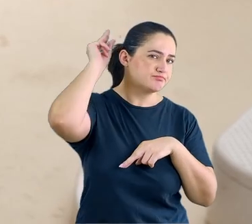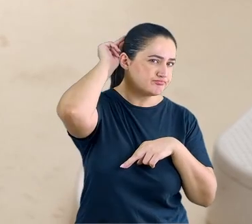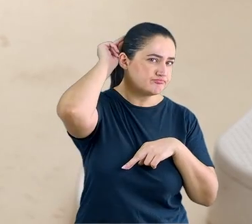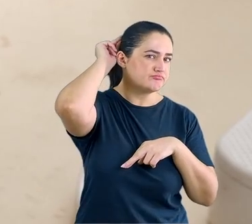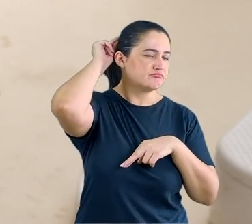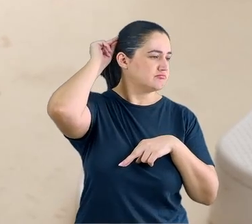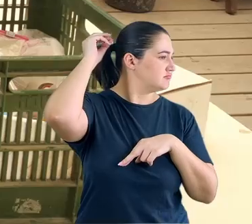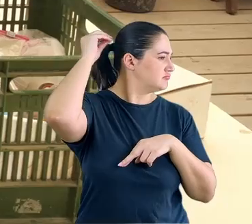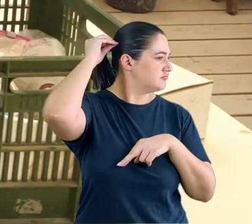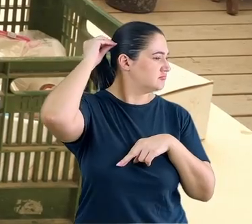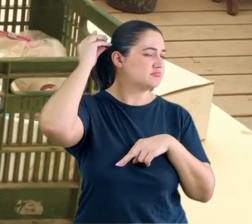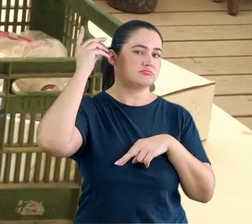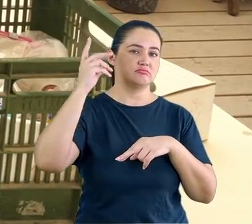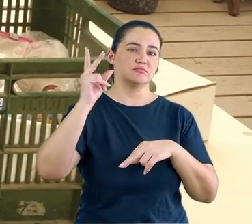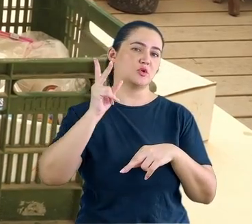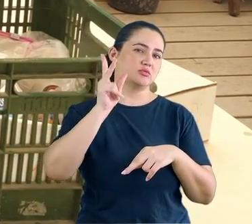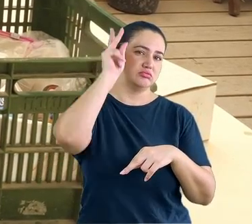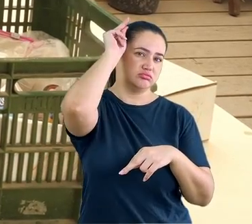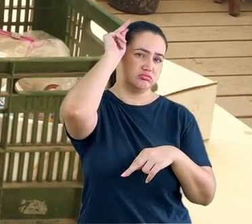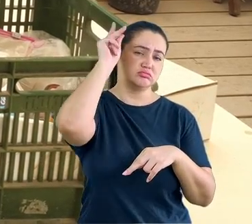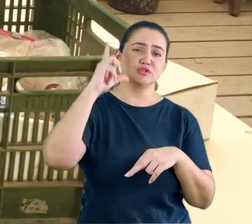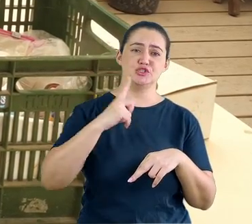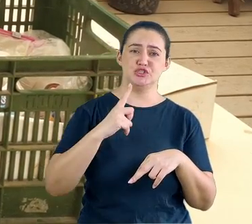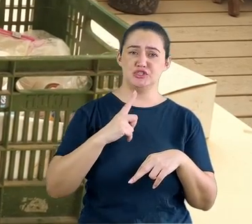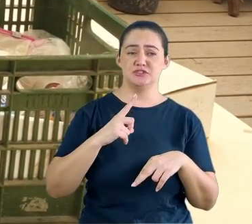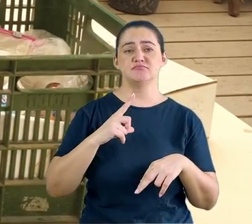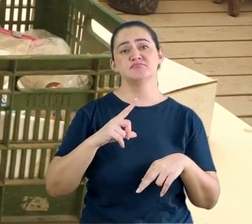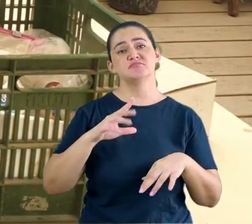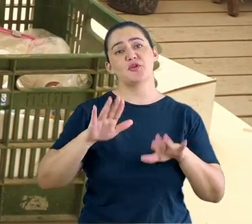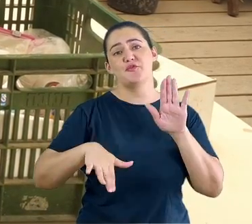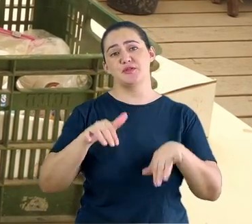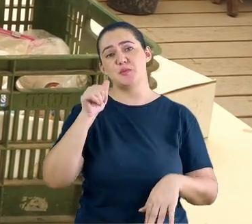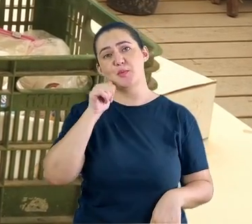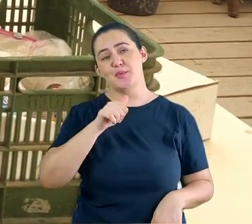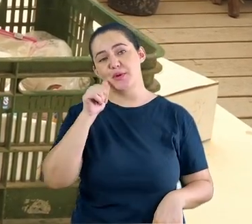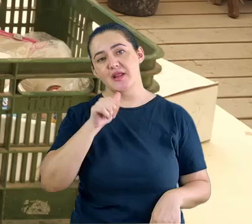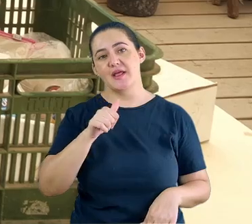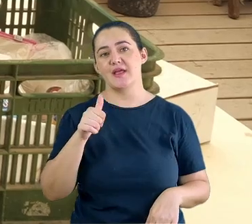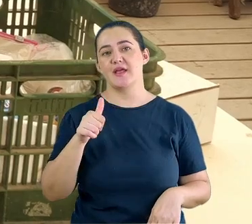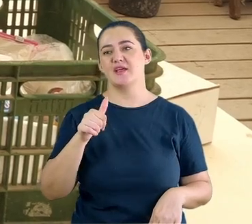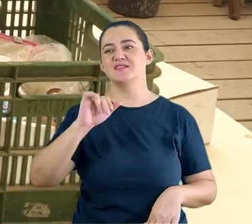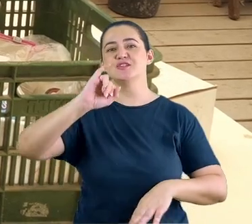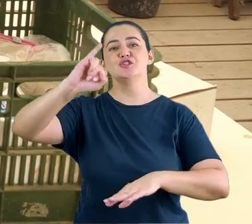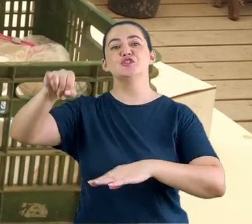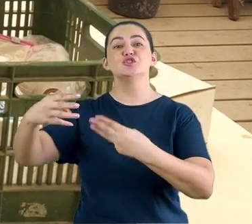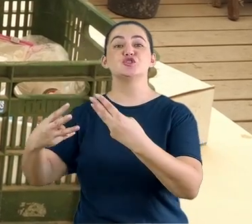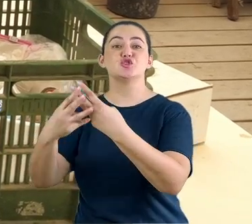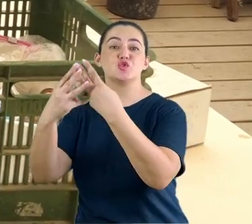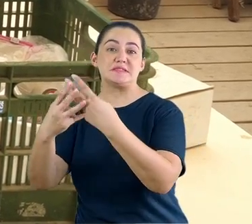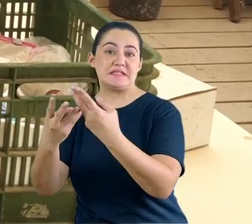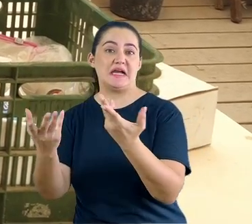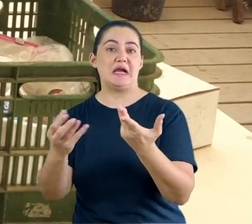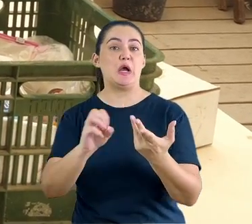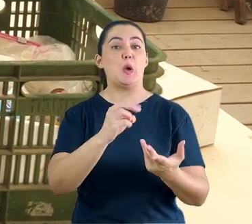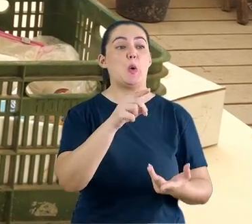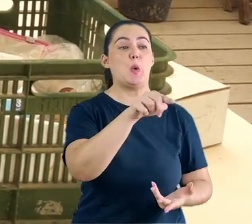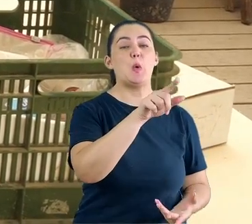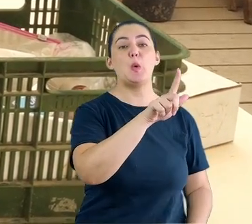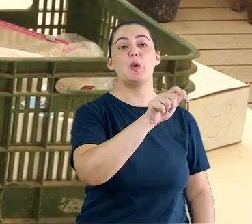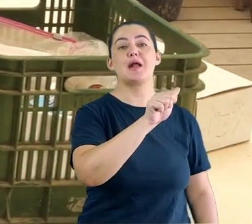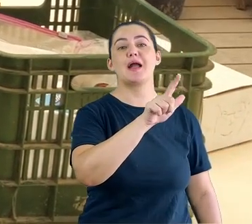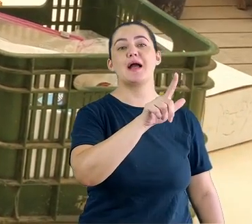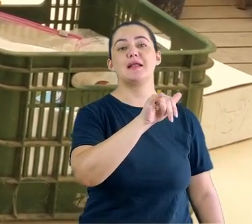presilhas para colocar aqui no cabelo. Quem sabe alguma mulher de Judá ou da Galileia que veio